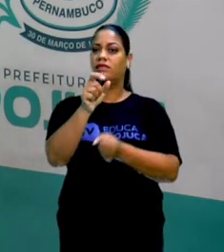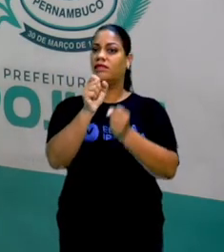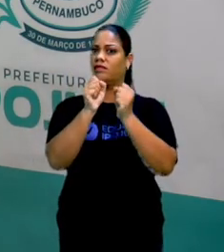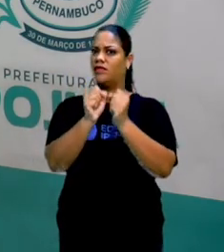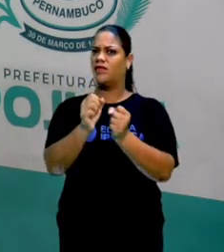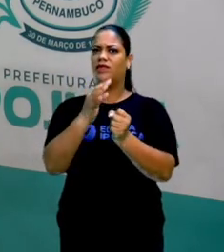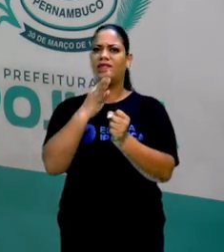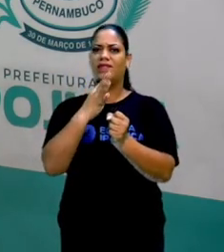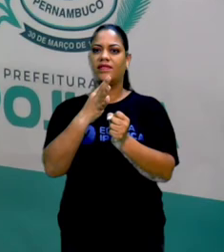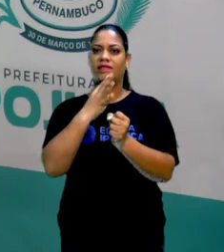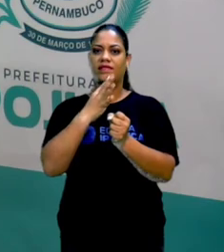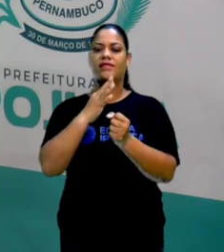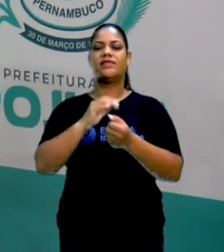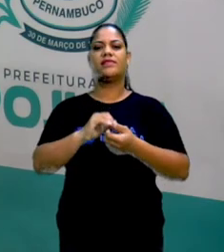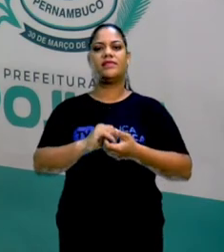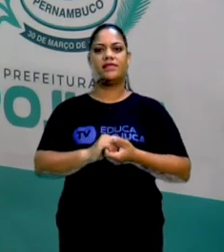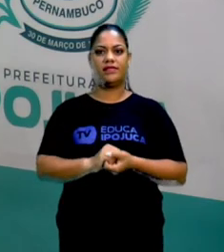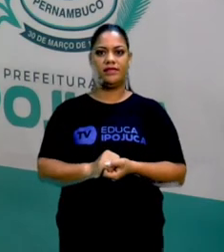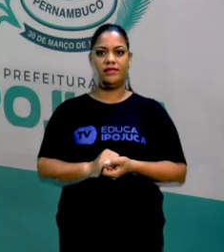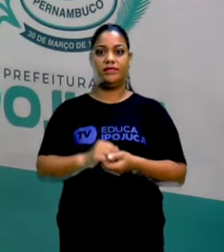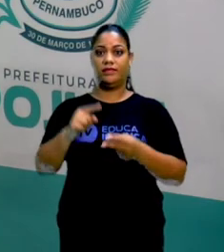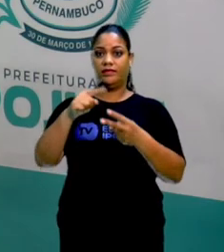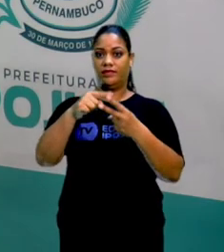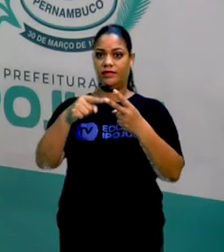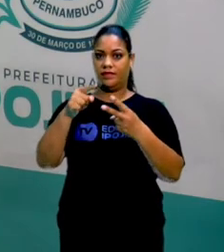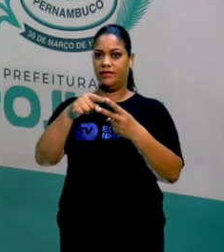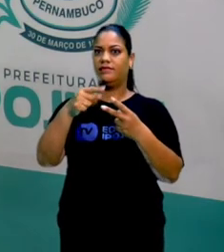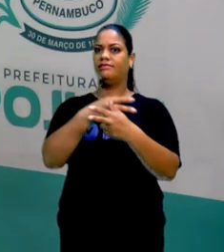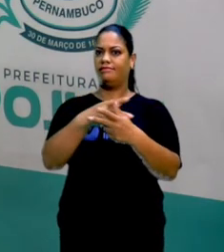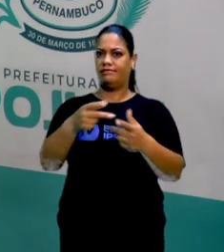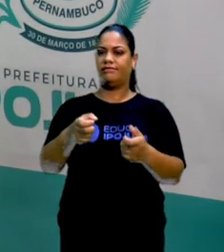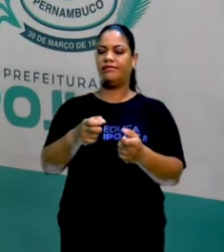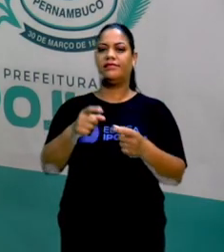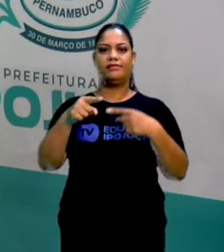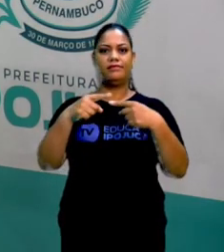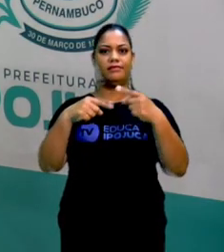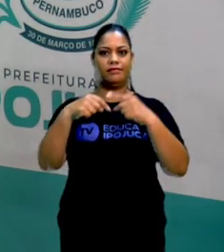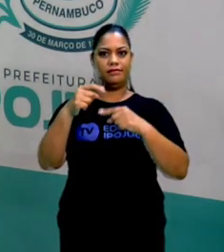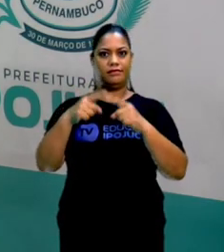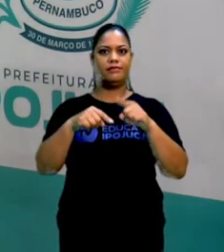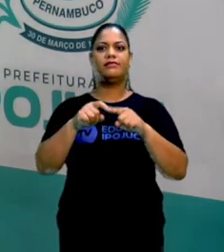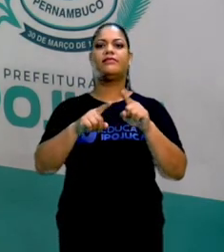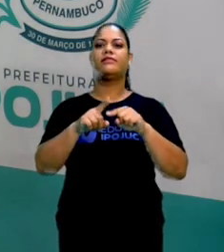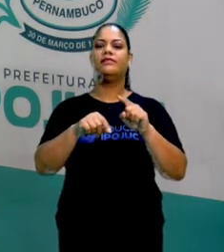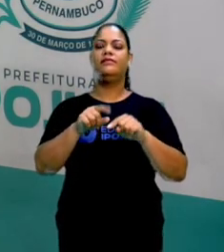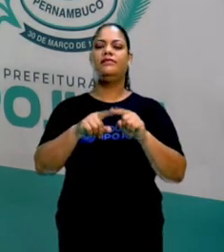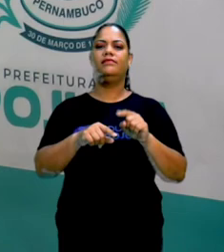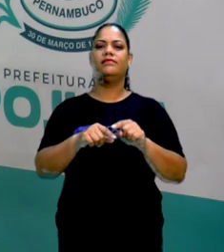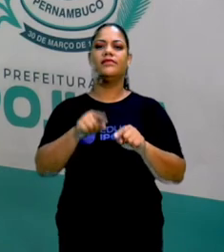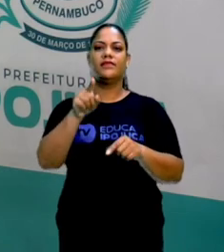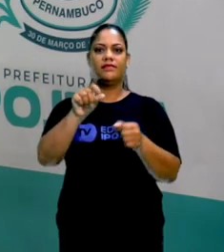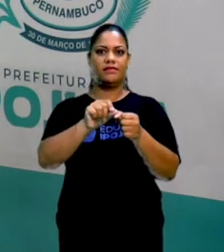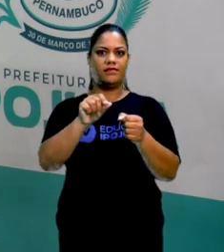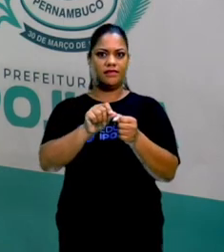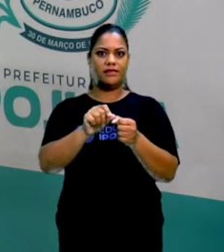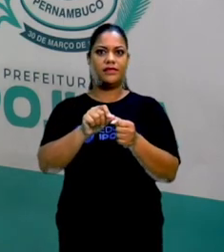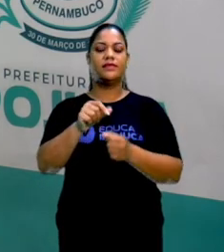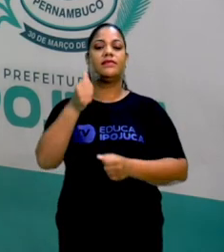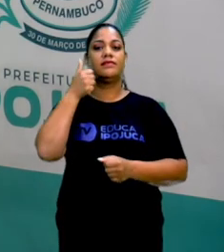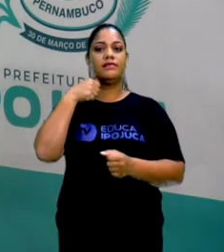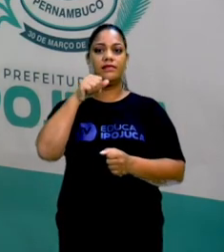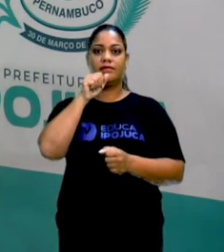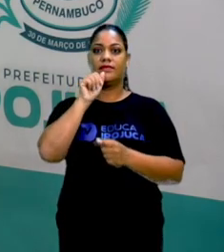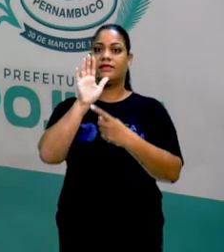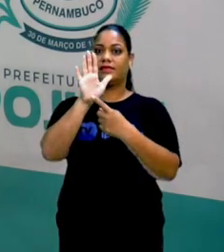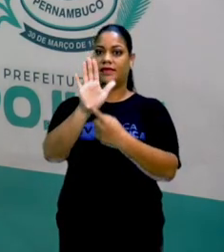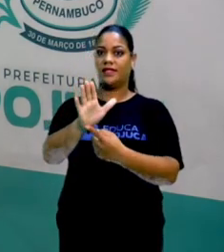estar conhecendo através desses dois objetos, tá certo? Tentem fazer esses desenhos e mostrem em casa para sua tia